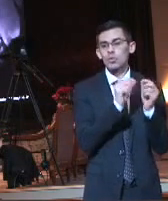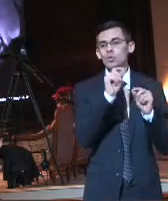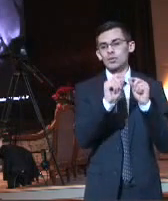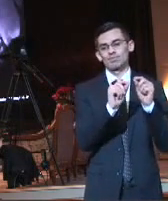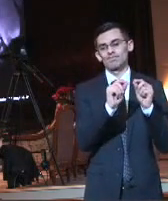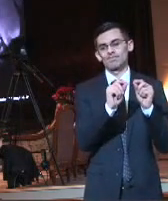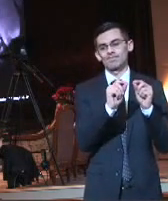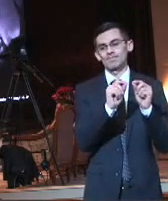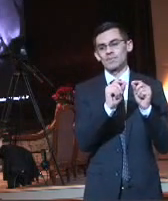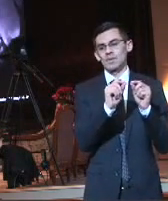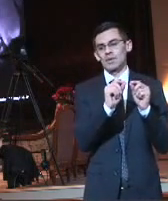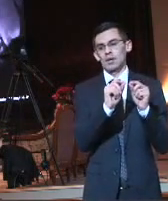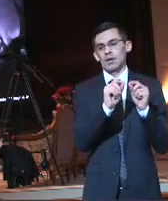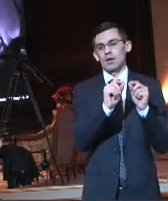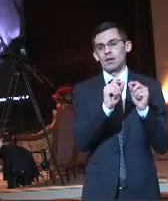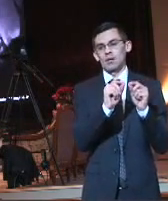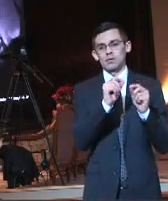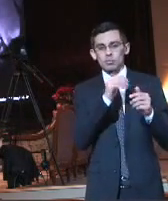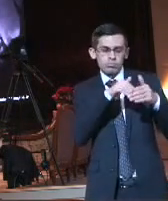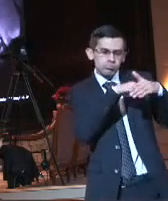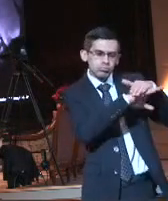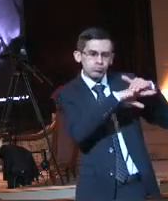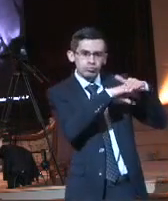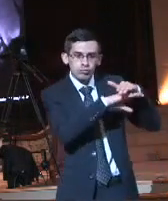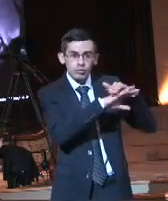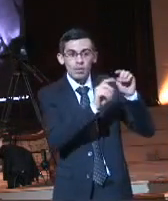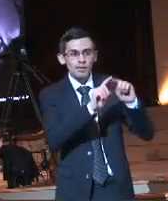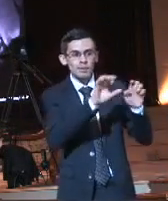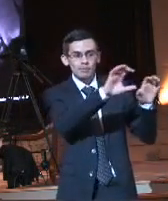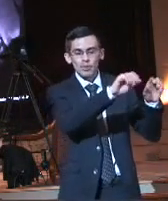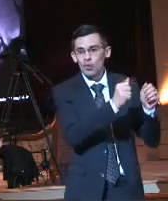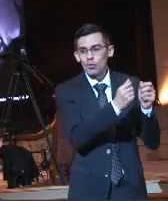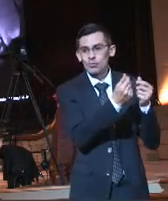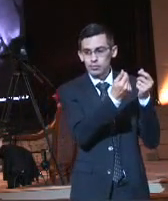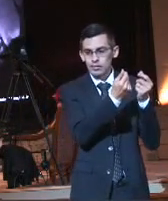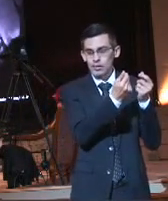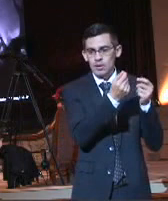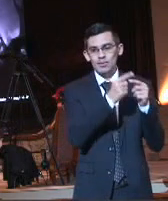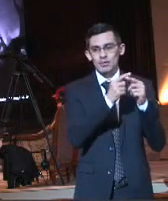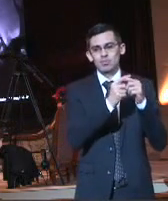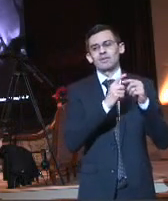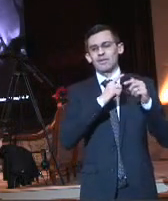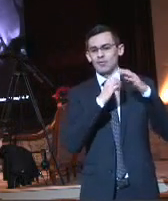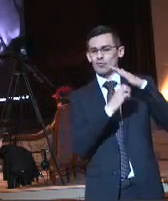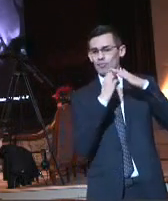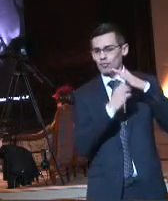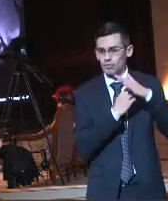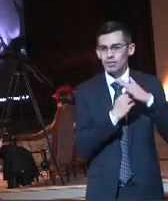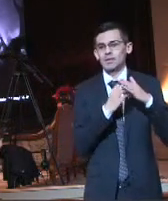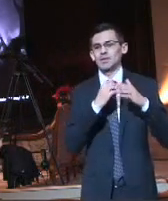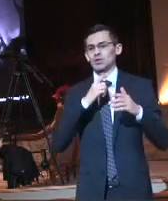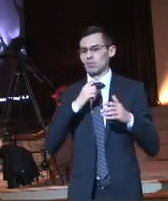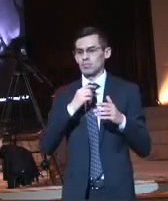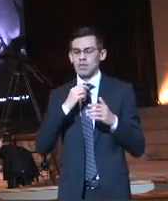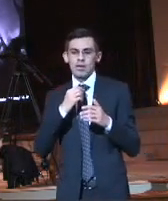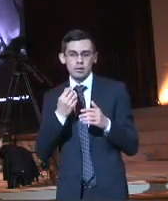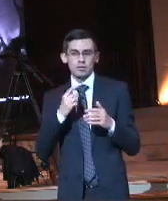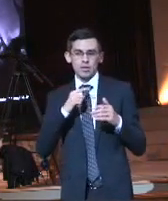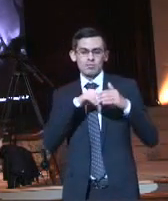para a velhice. Tinha sido um grande empresário, um grande executivo,